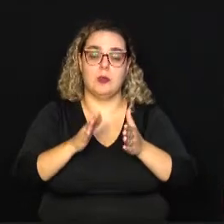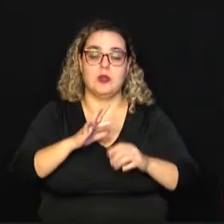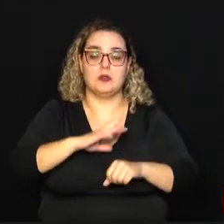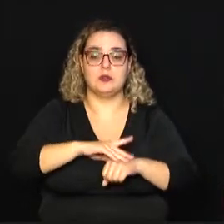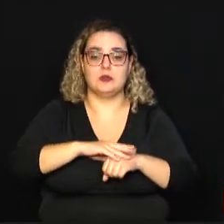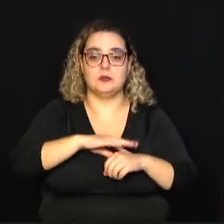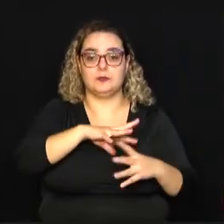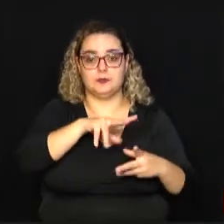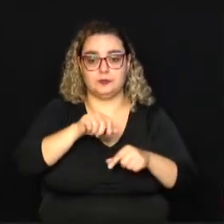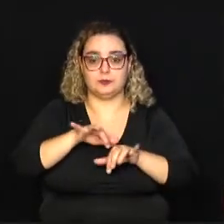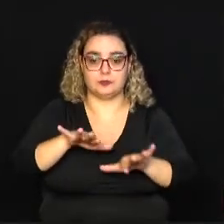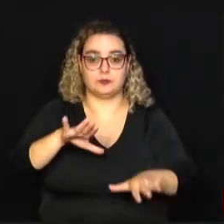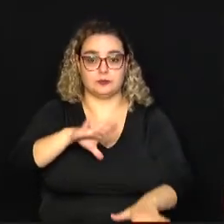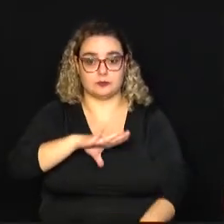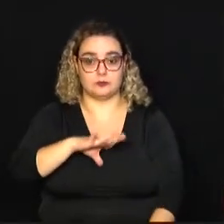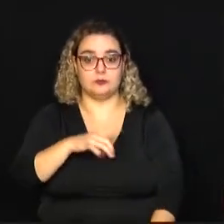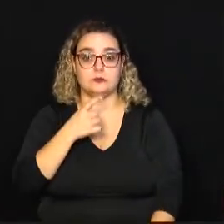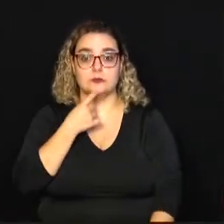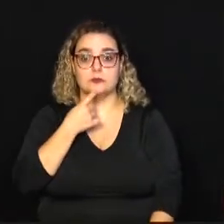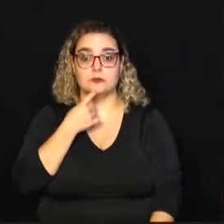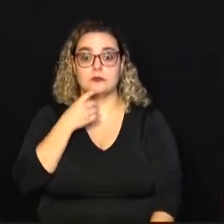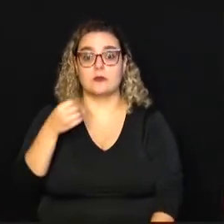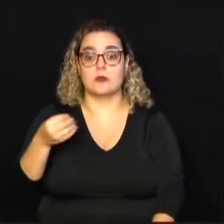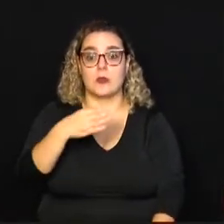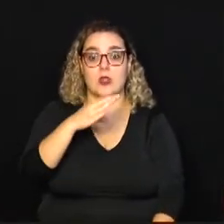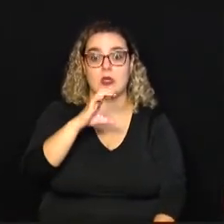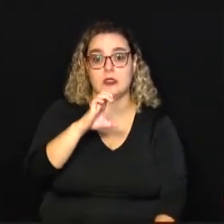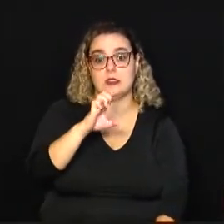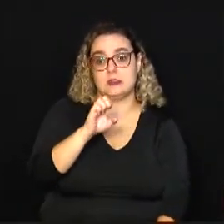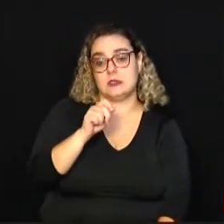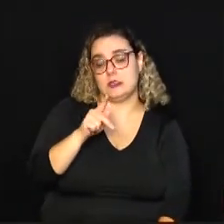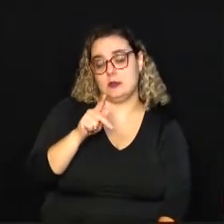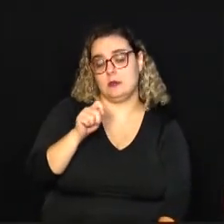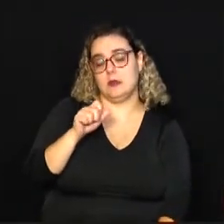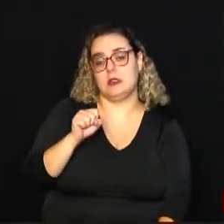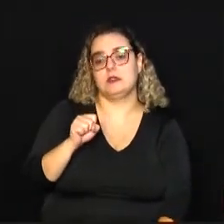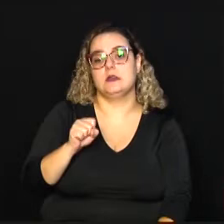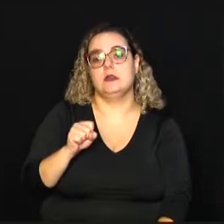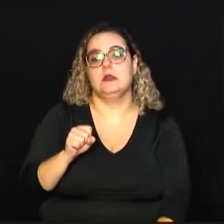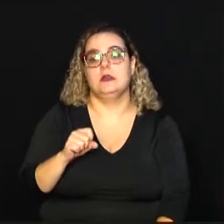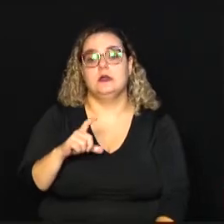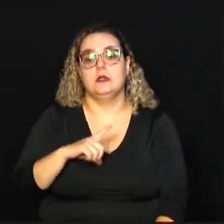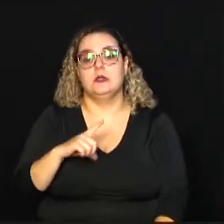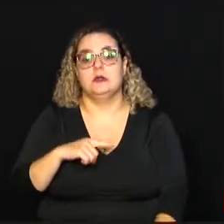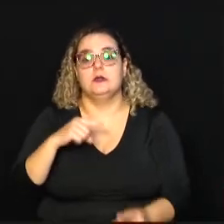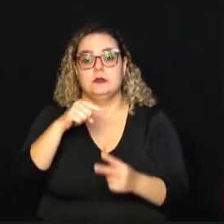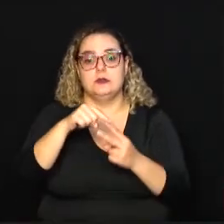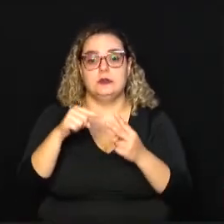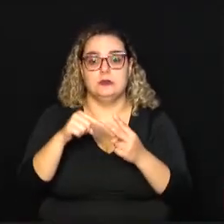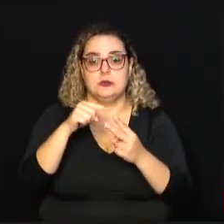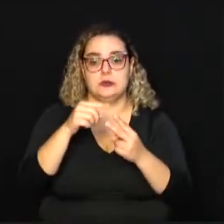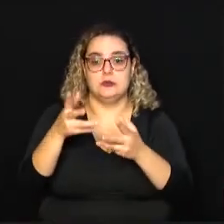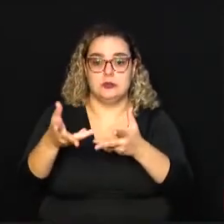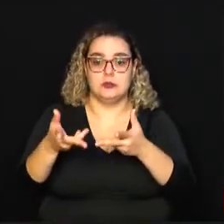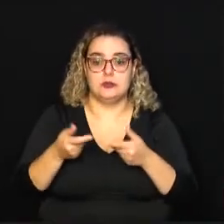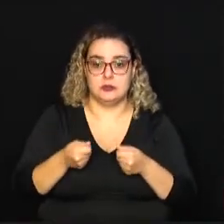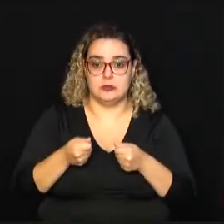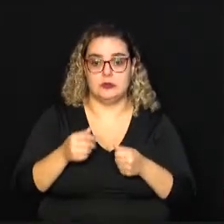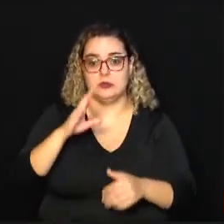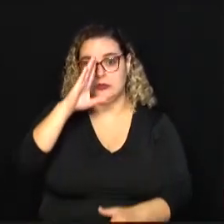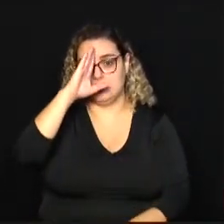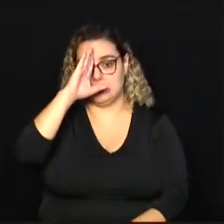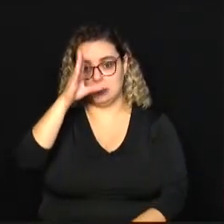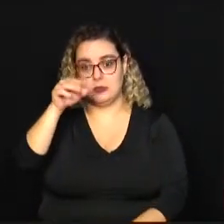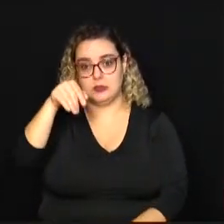da pandemia em Campinas e as novas cepas do coronavírus. Nós temos como dois convidados principais